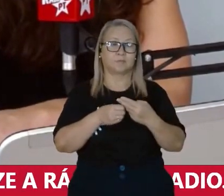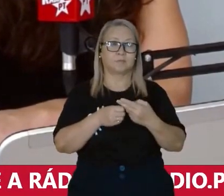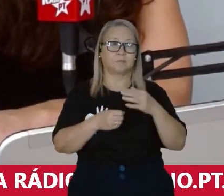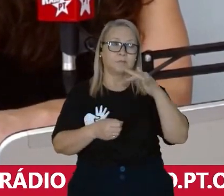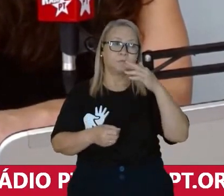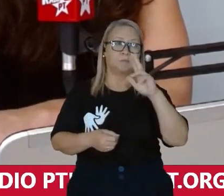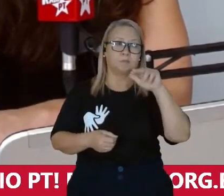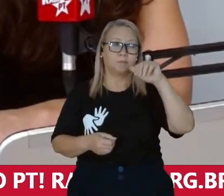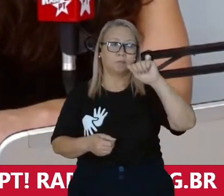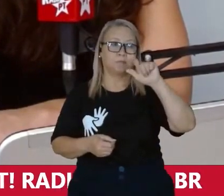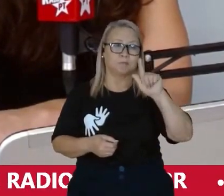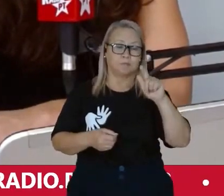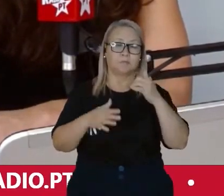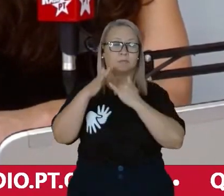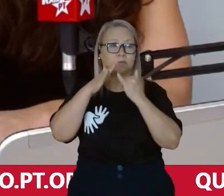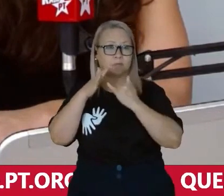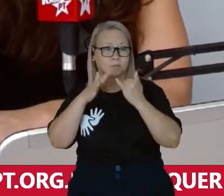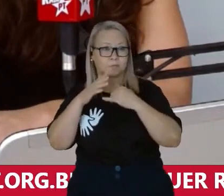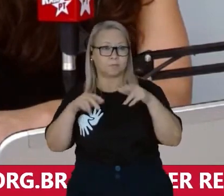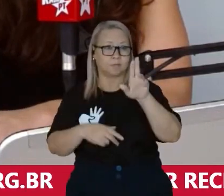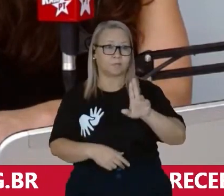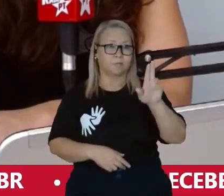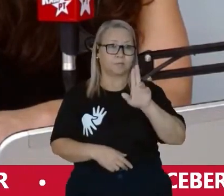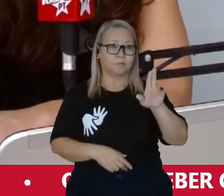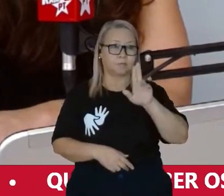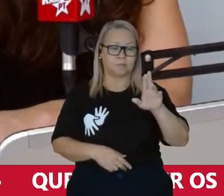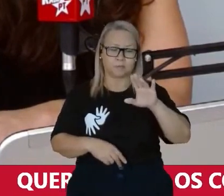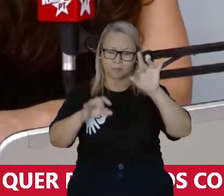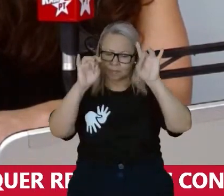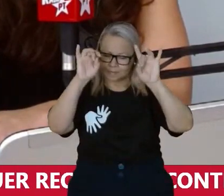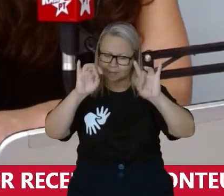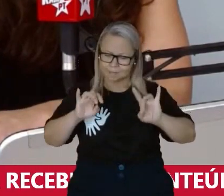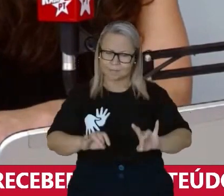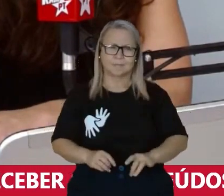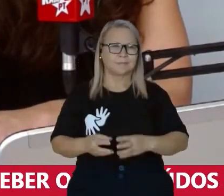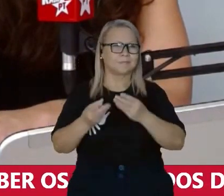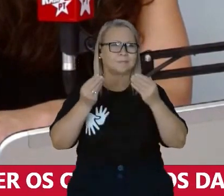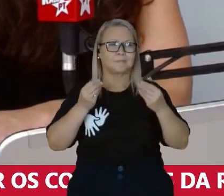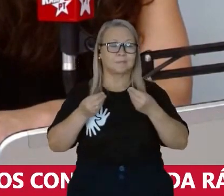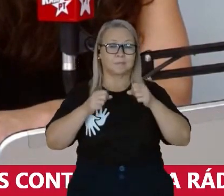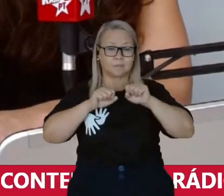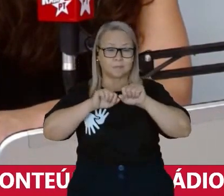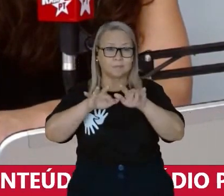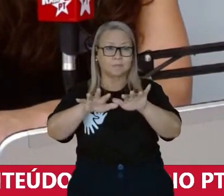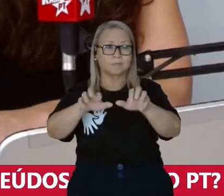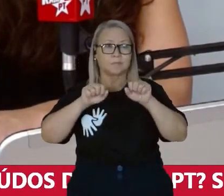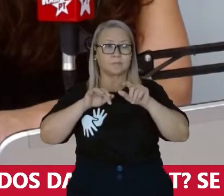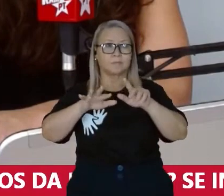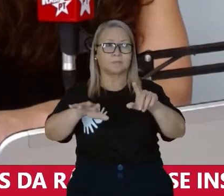FUNAG ela foi um órgão utilizado extensivamente para espalhar desinformação e, ao meu